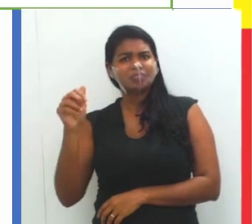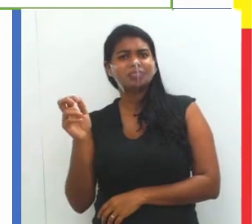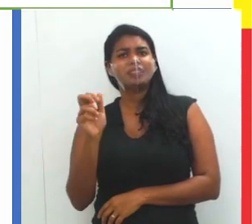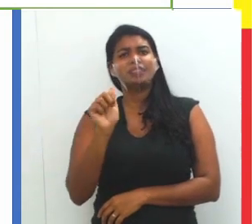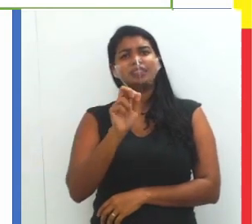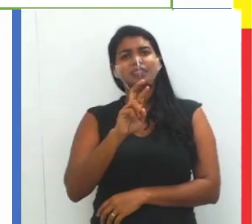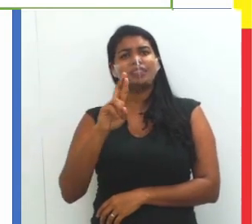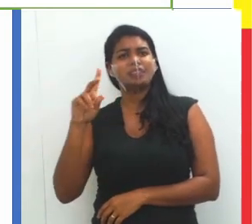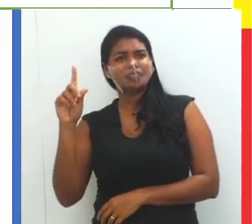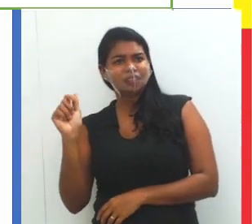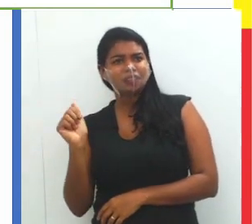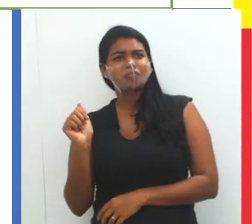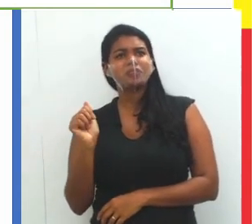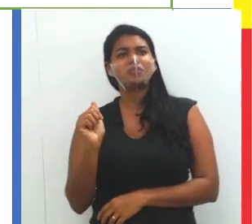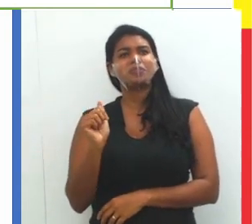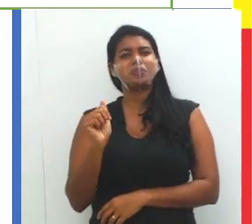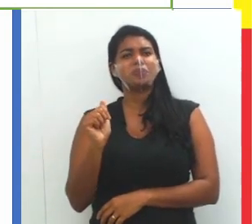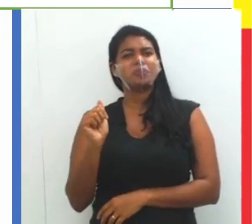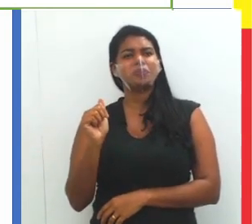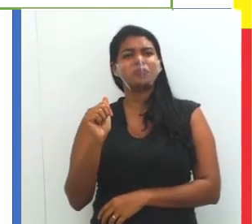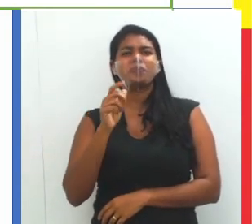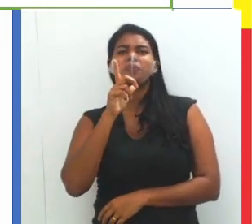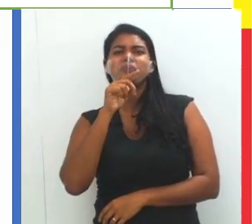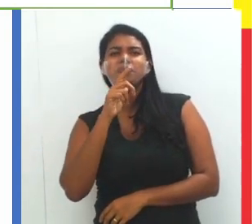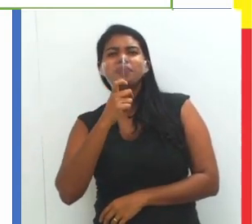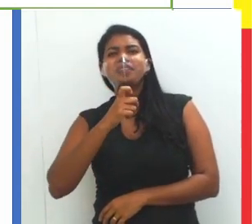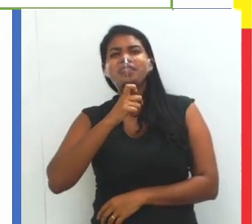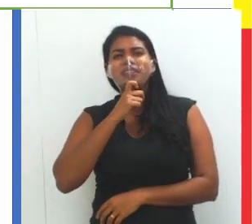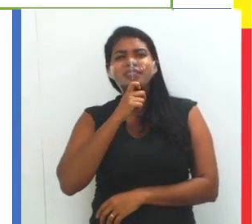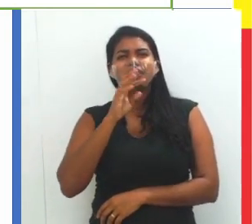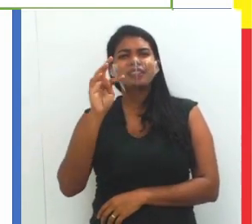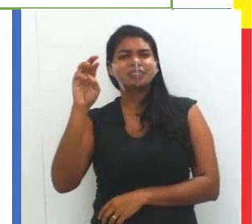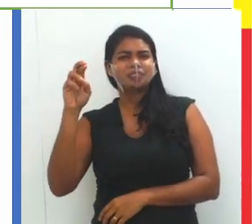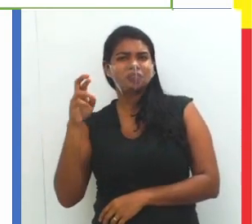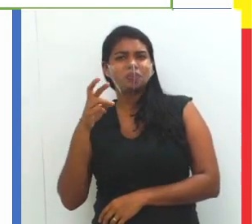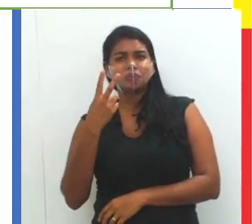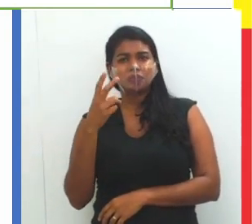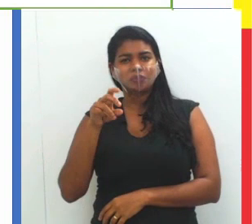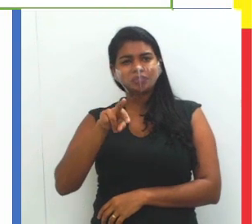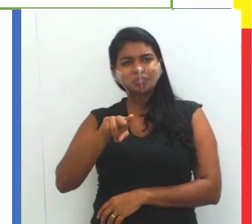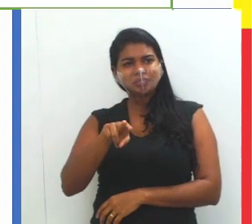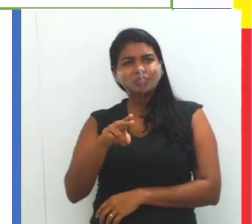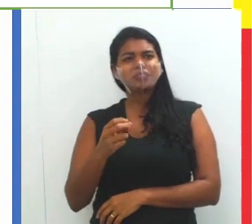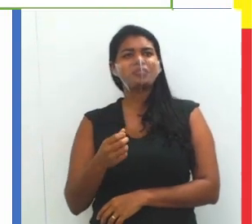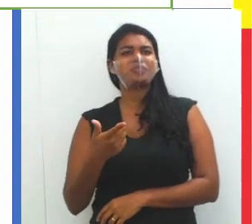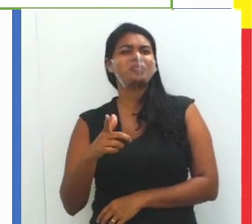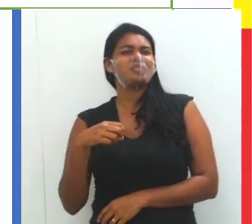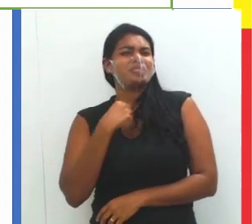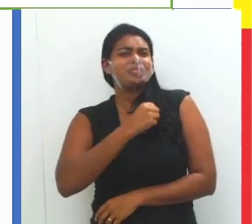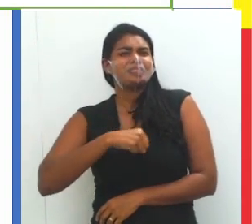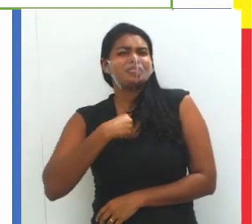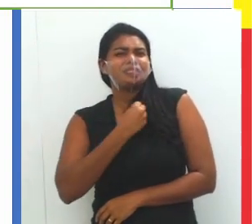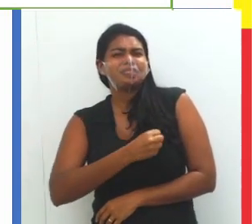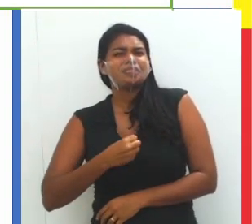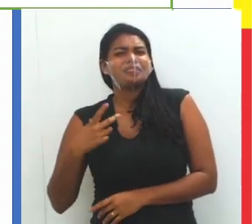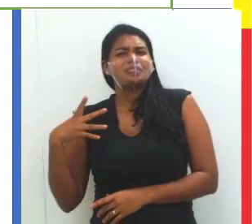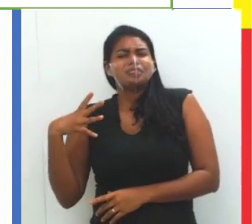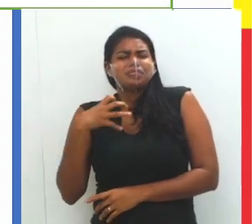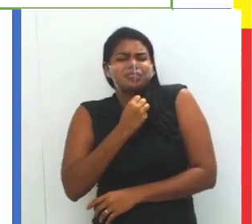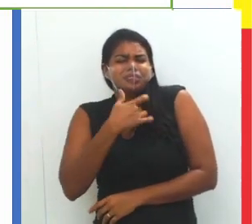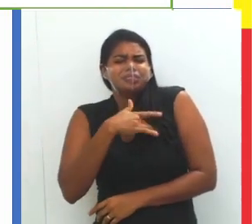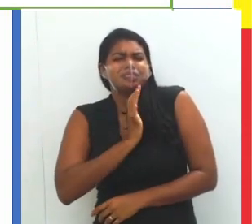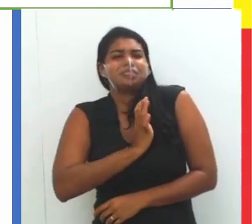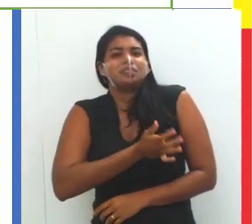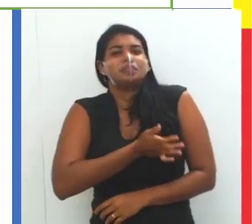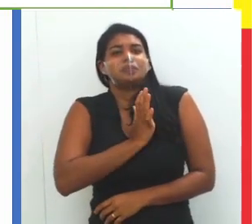encruzilhada de água fria, Torre, dois irmãos, a saudade tá danada, não resisto não, se me